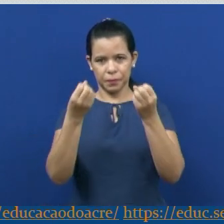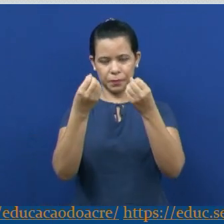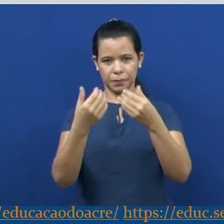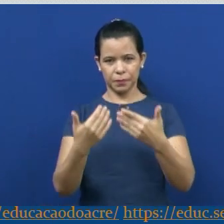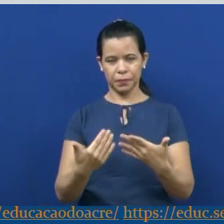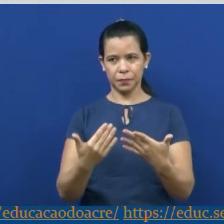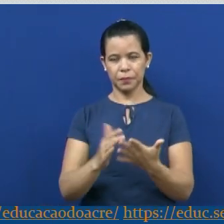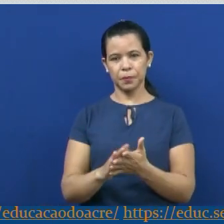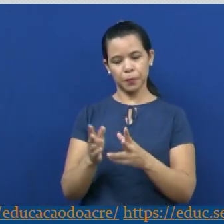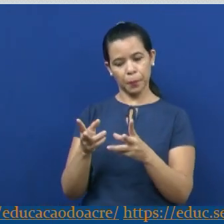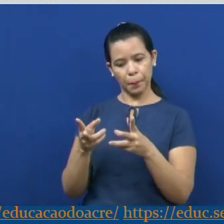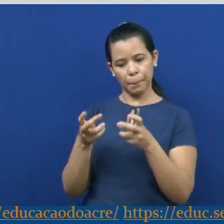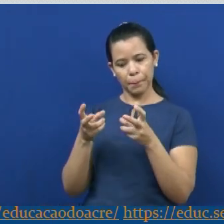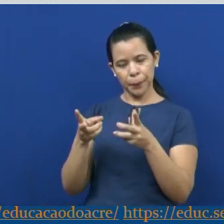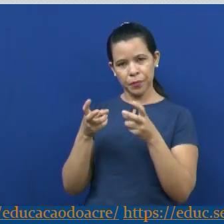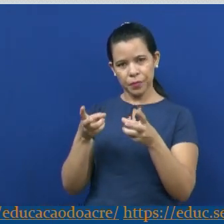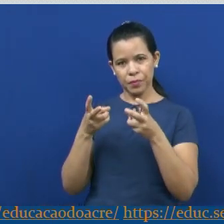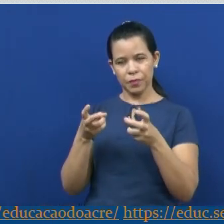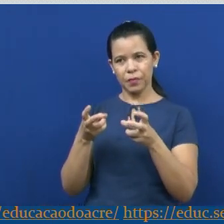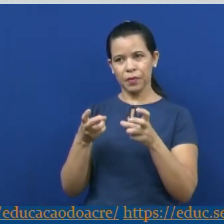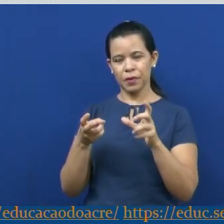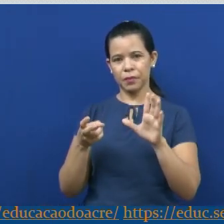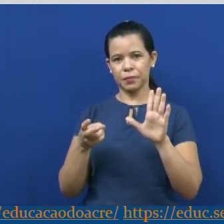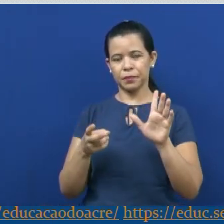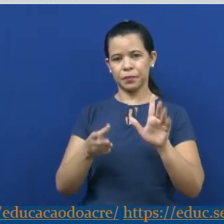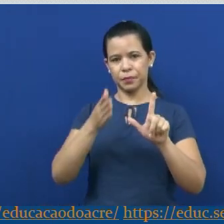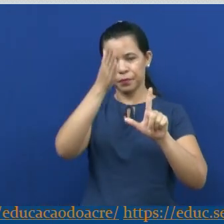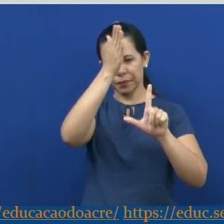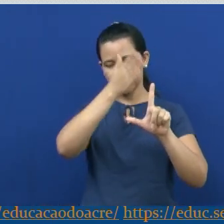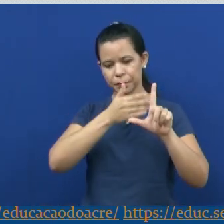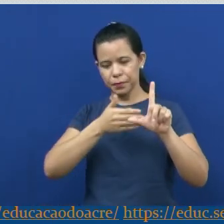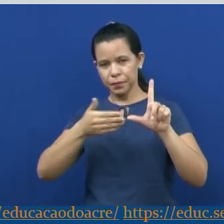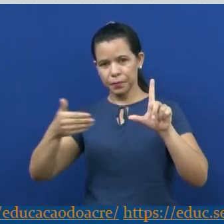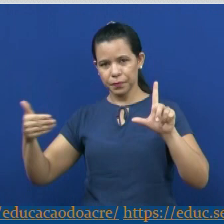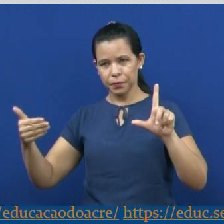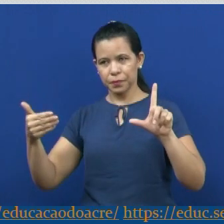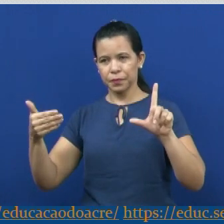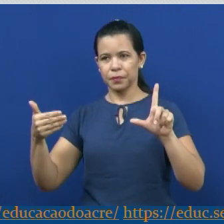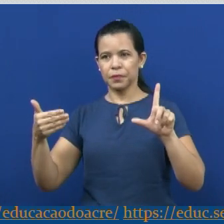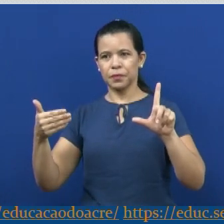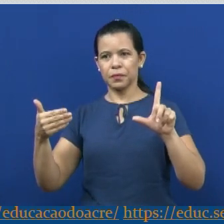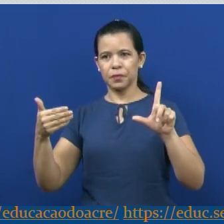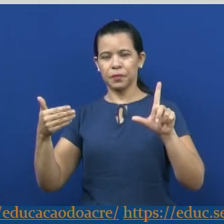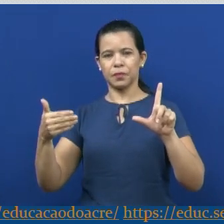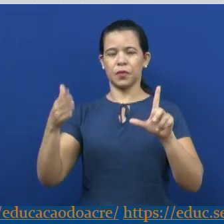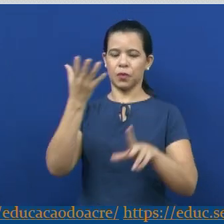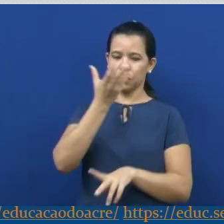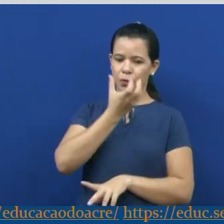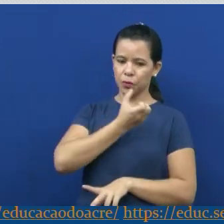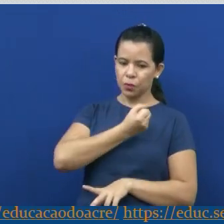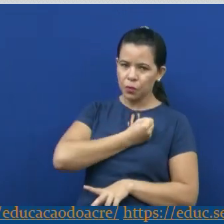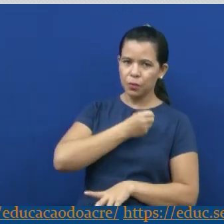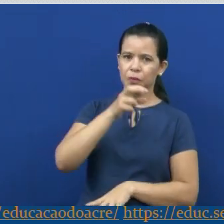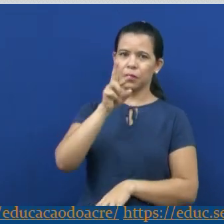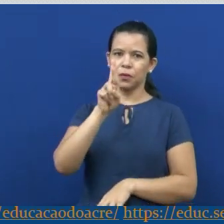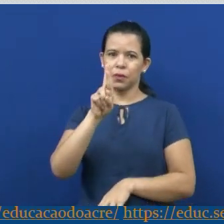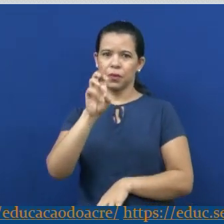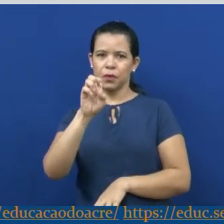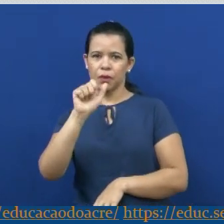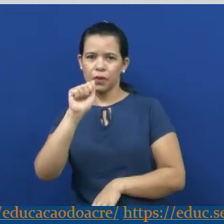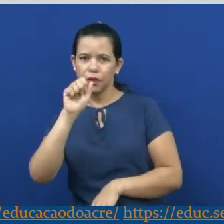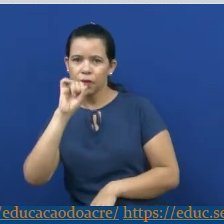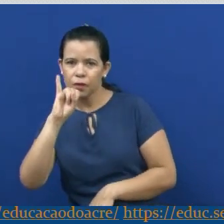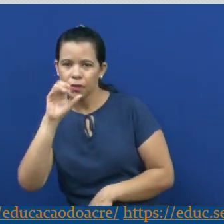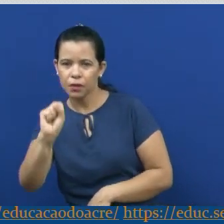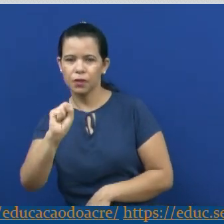Então observe que toda função de reais em reais não nulo, beleza?